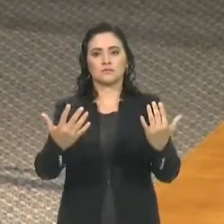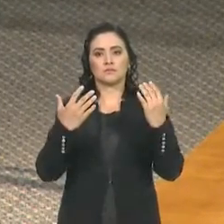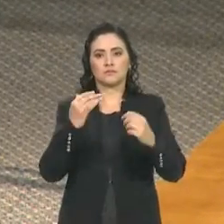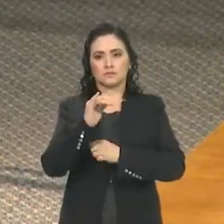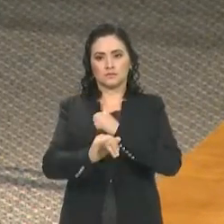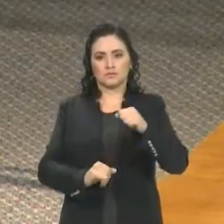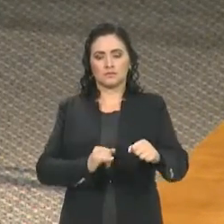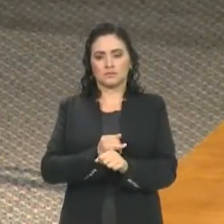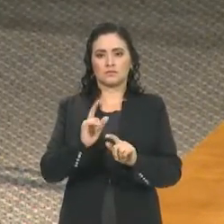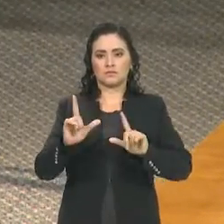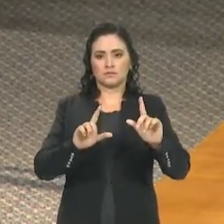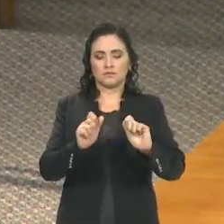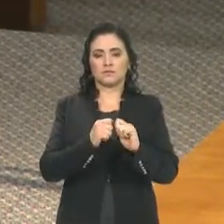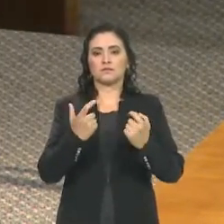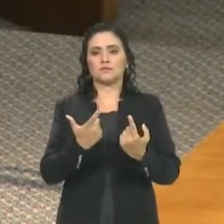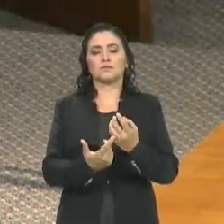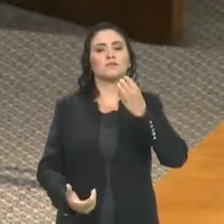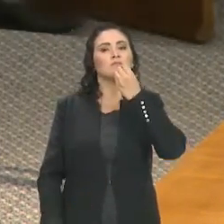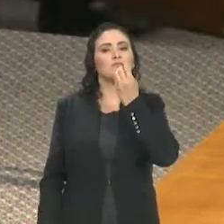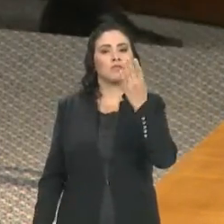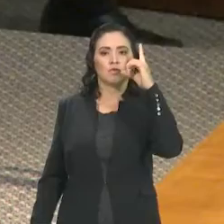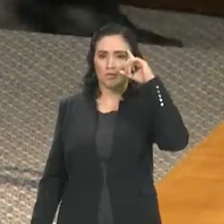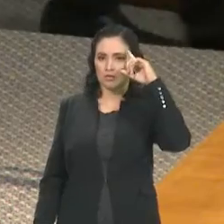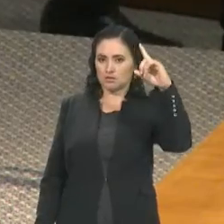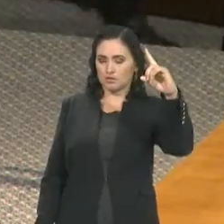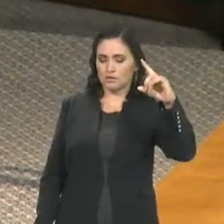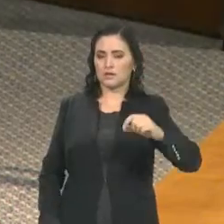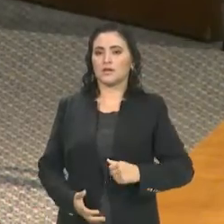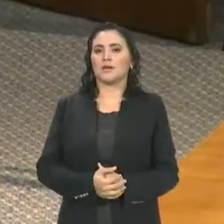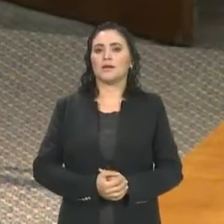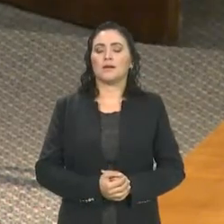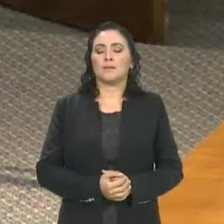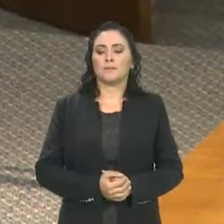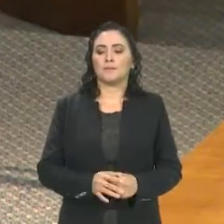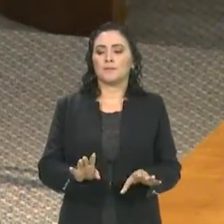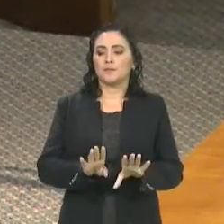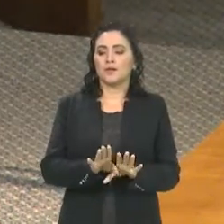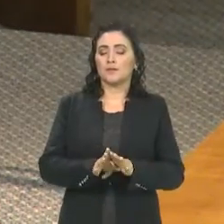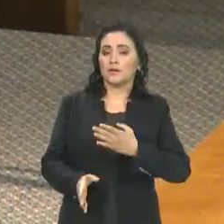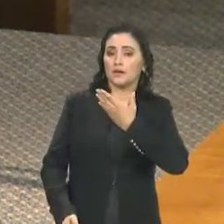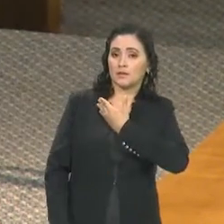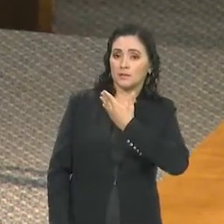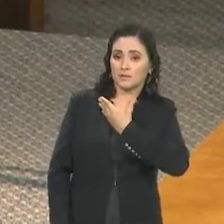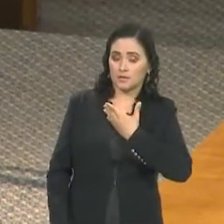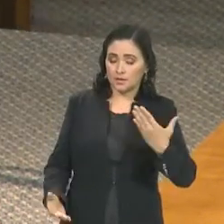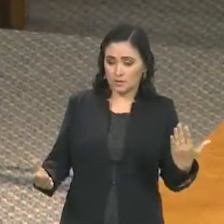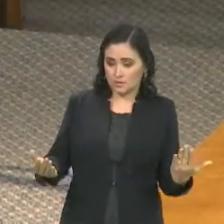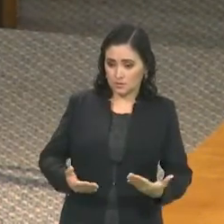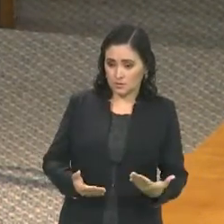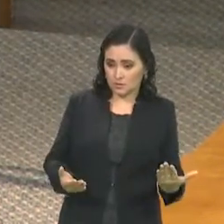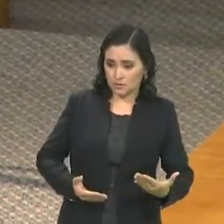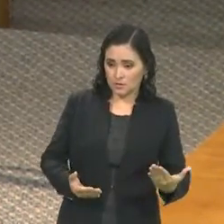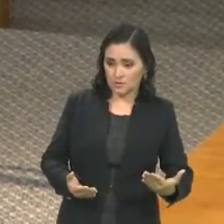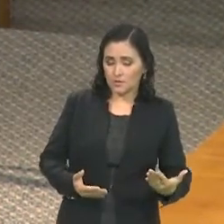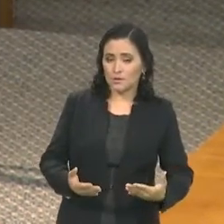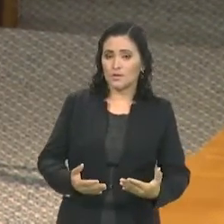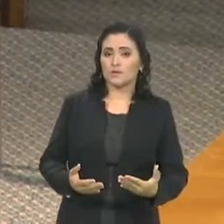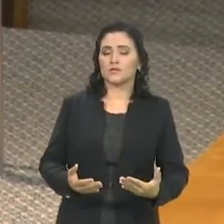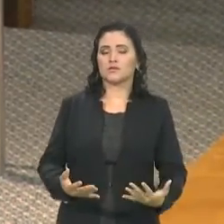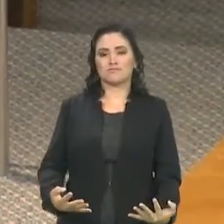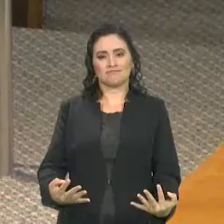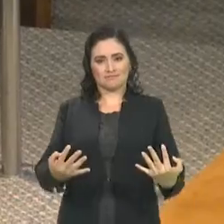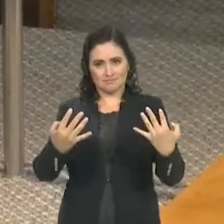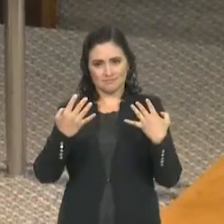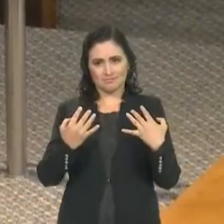Assembleia, nosso mais cordial bom dia. Cumprimentar os nossos amigos que hoje estão acompanhando, ao vivo, a Assembleia Legislativa do Estado do